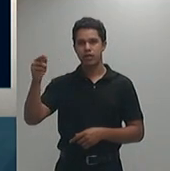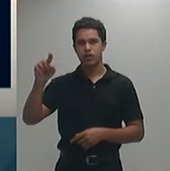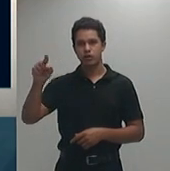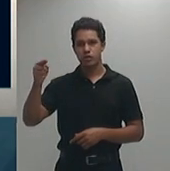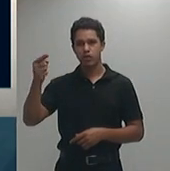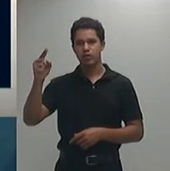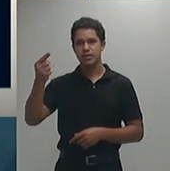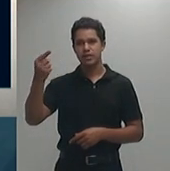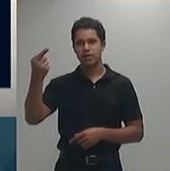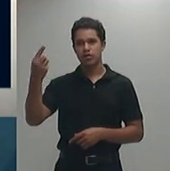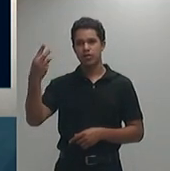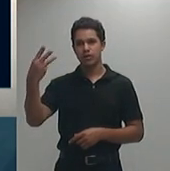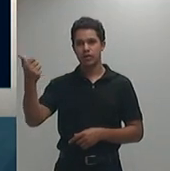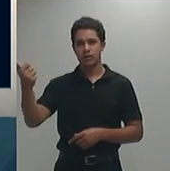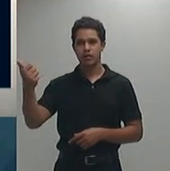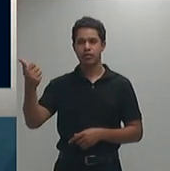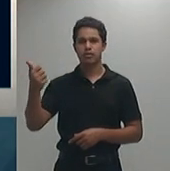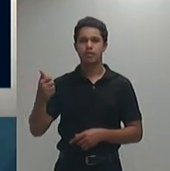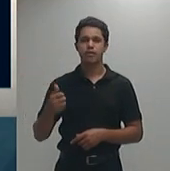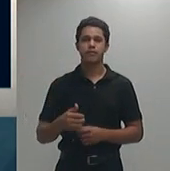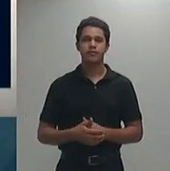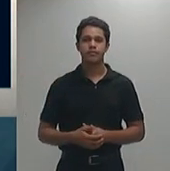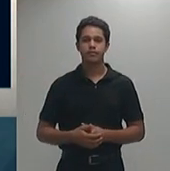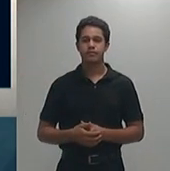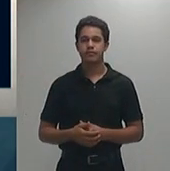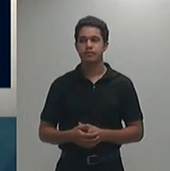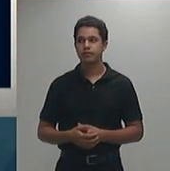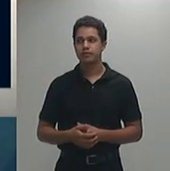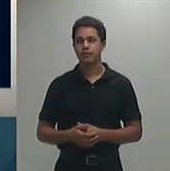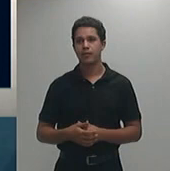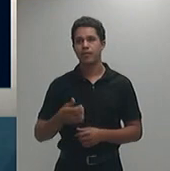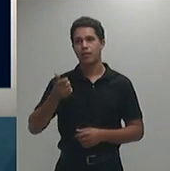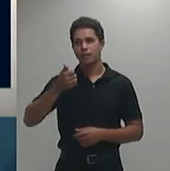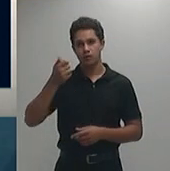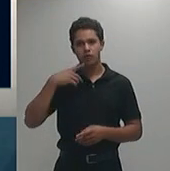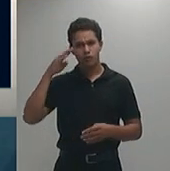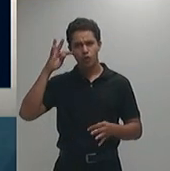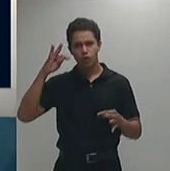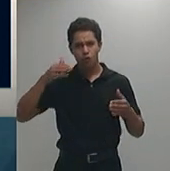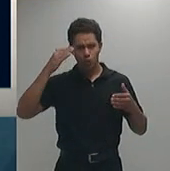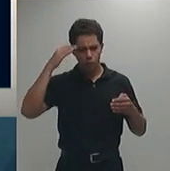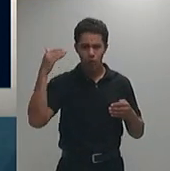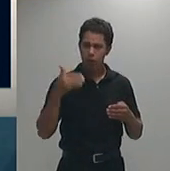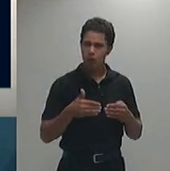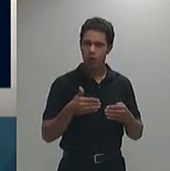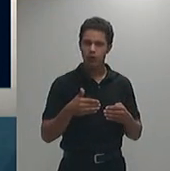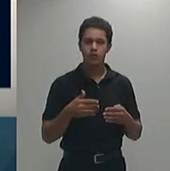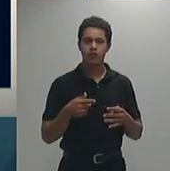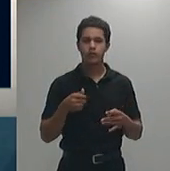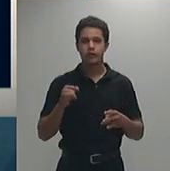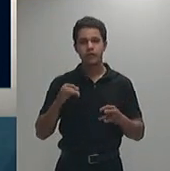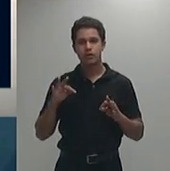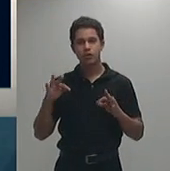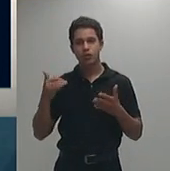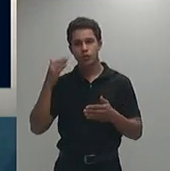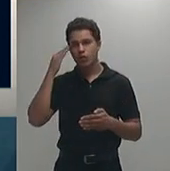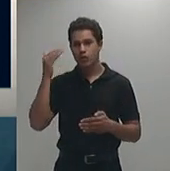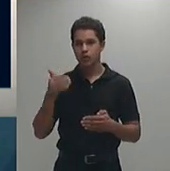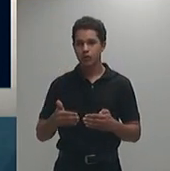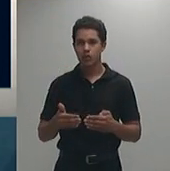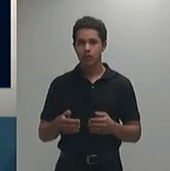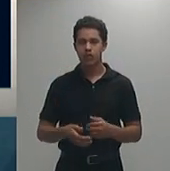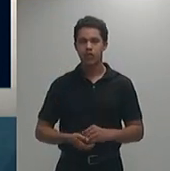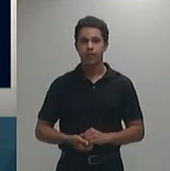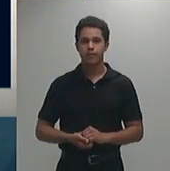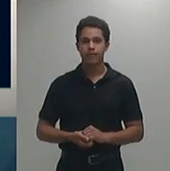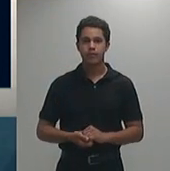13 um todo de acordo eu tô na curso gente ele acordo Então se